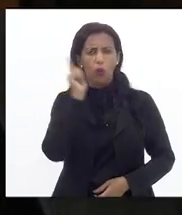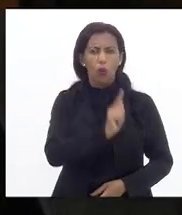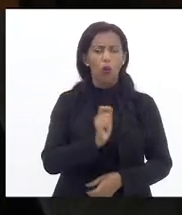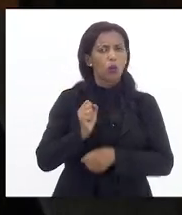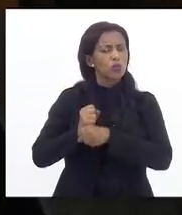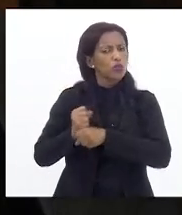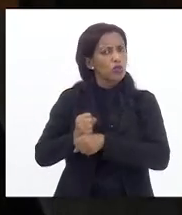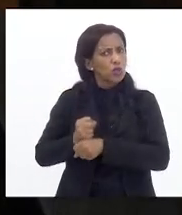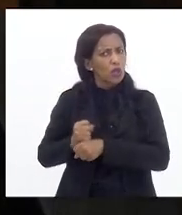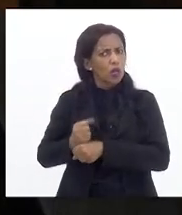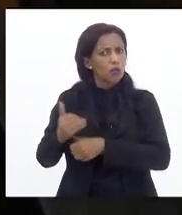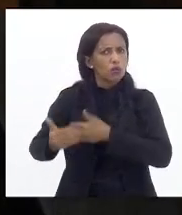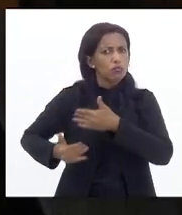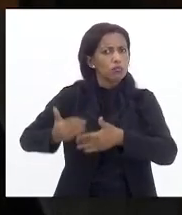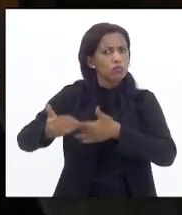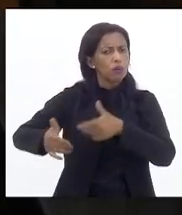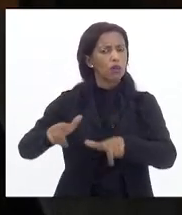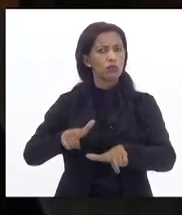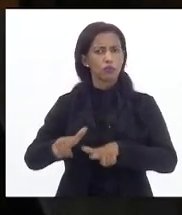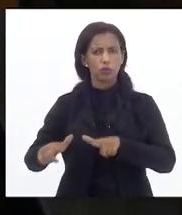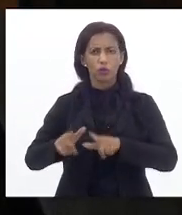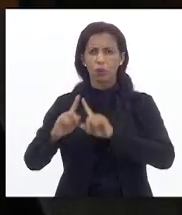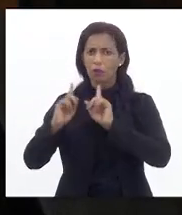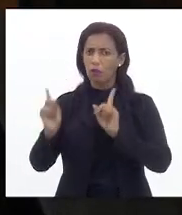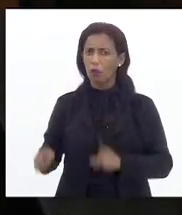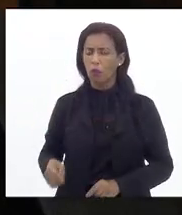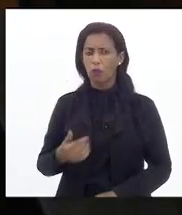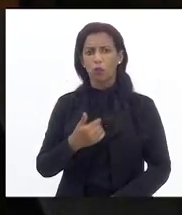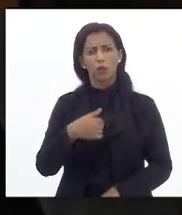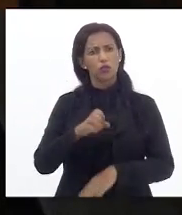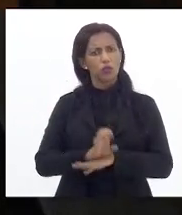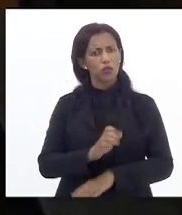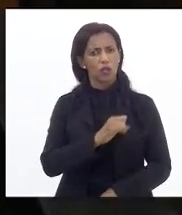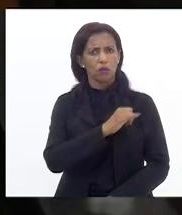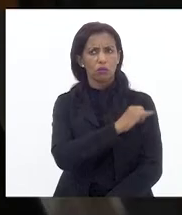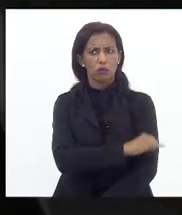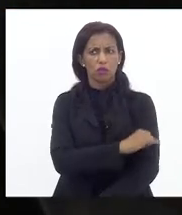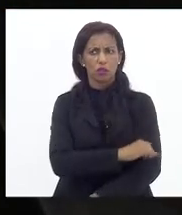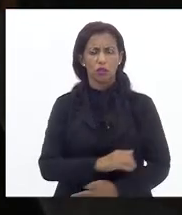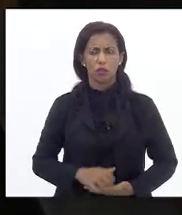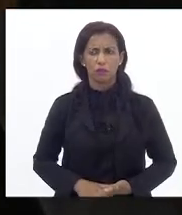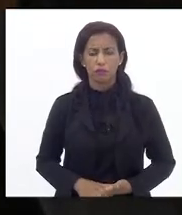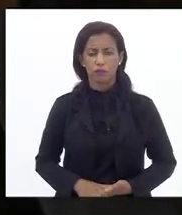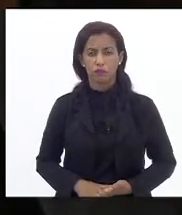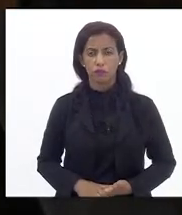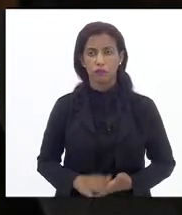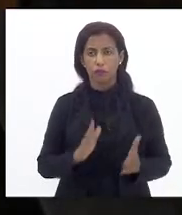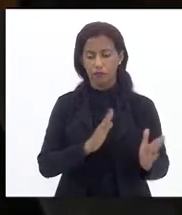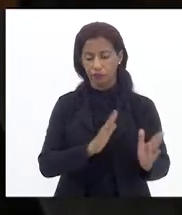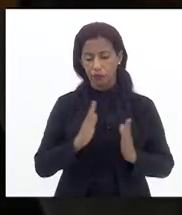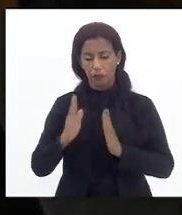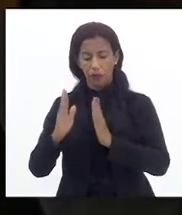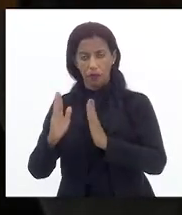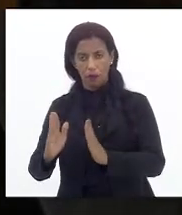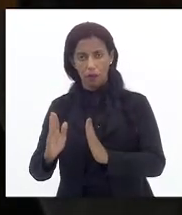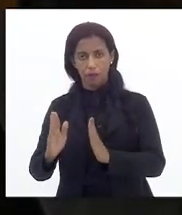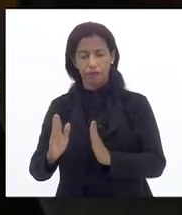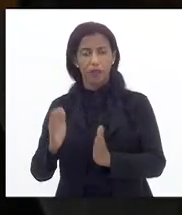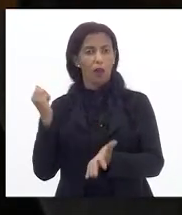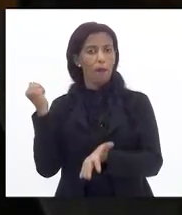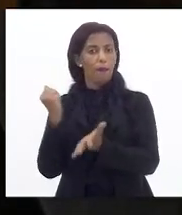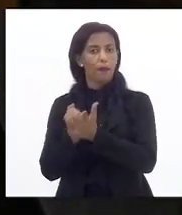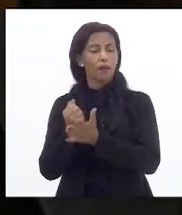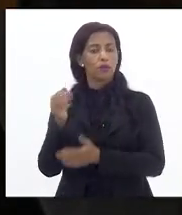de anos e anos e anos dos trabalhadores públicos nosso Estado do Rio de Janeiro e com relação ao